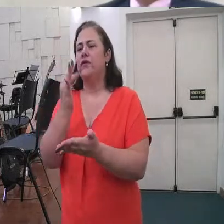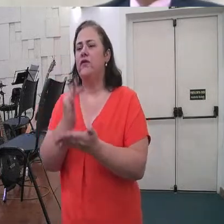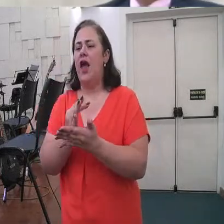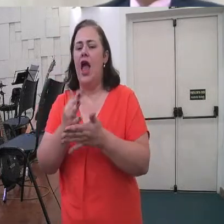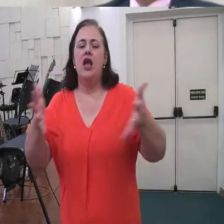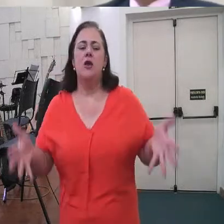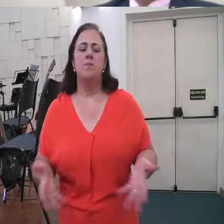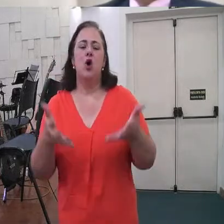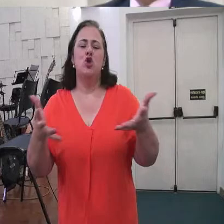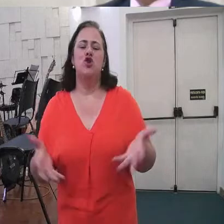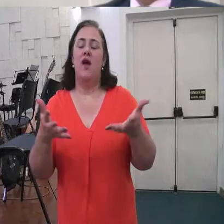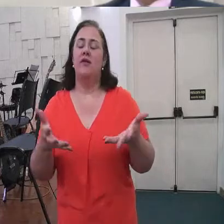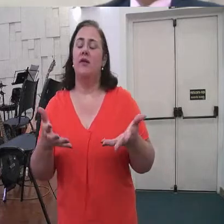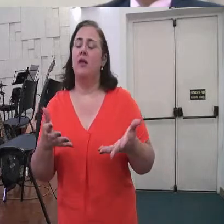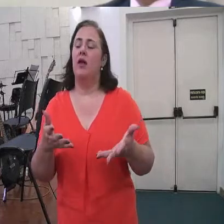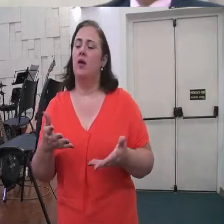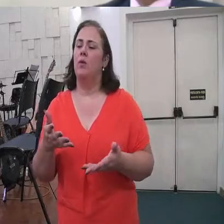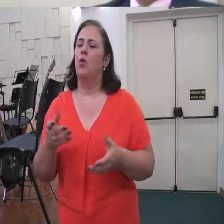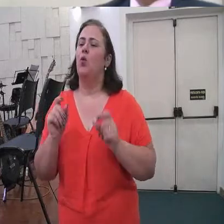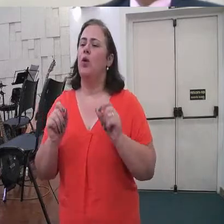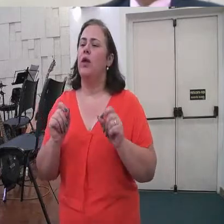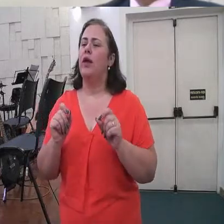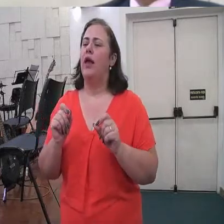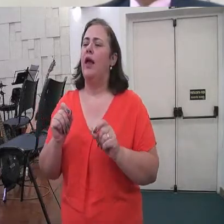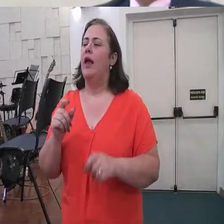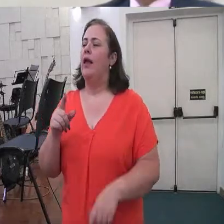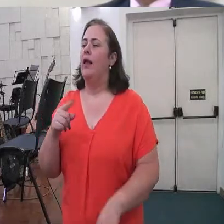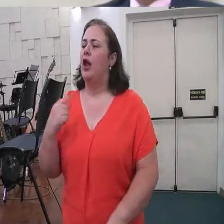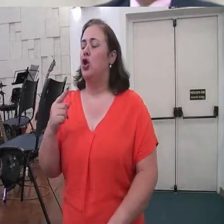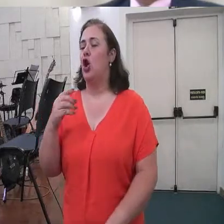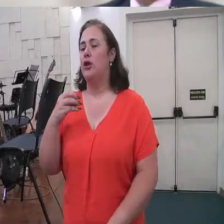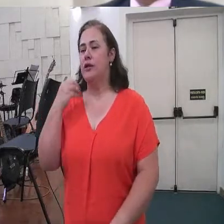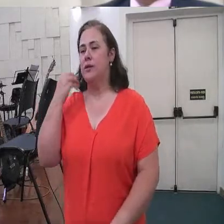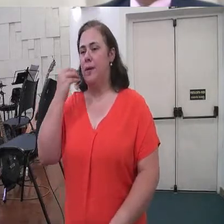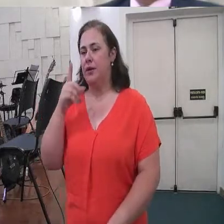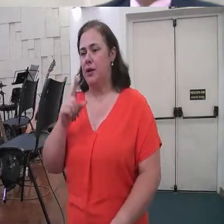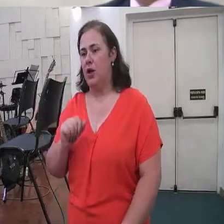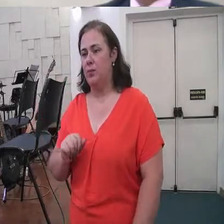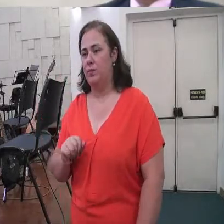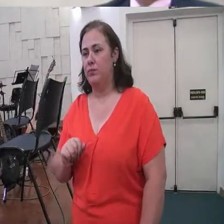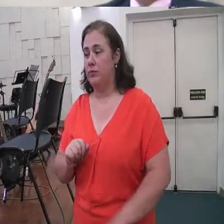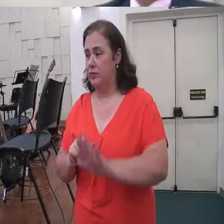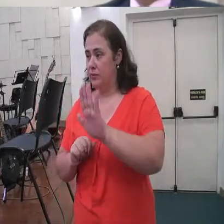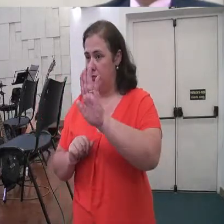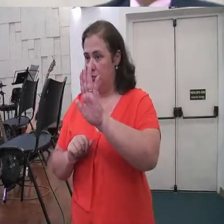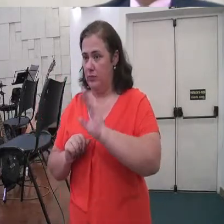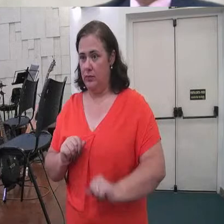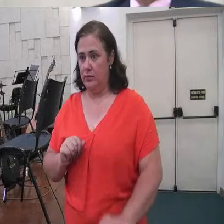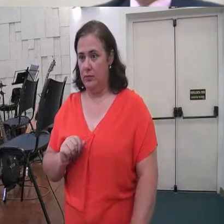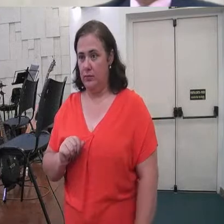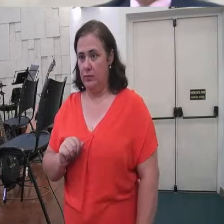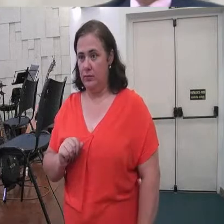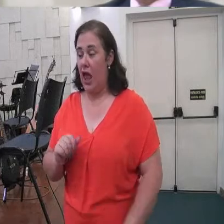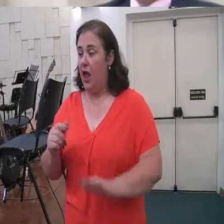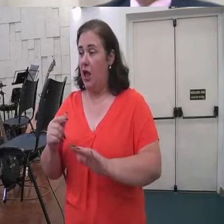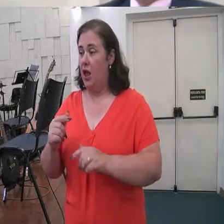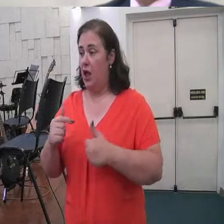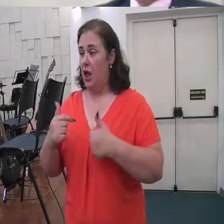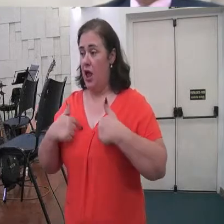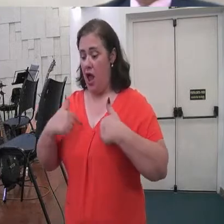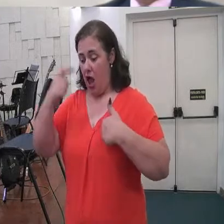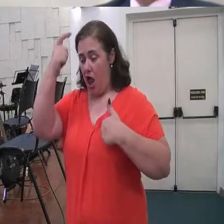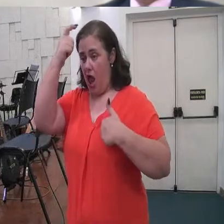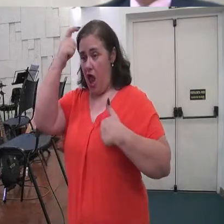fé motivacional é aquela que diz o seguinte: para Jesus, você é o centro. Você é o centro